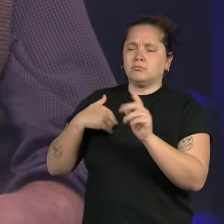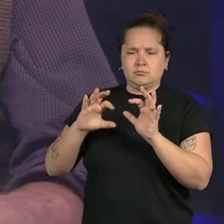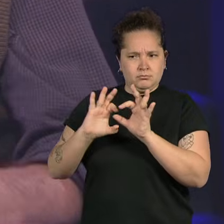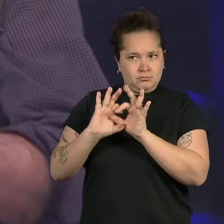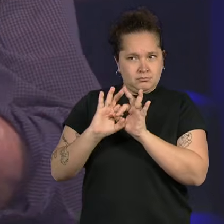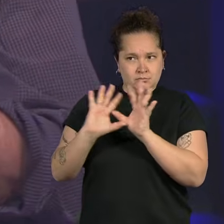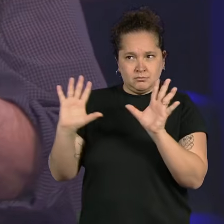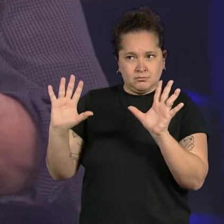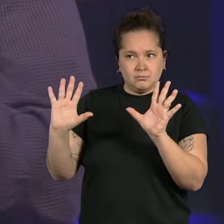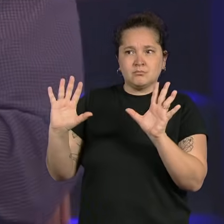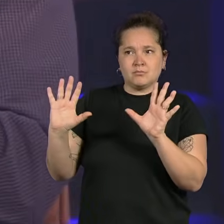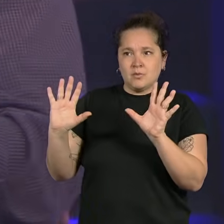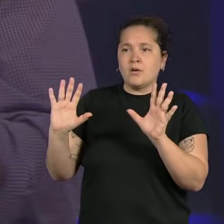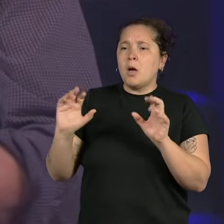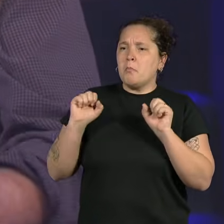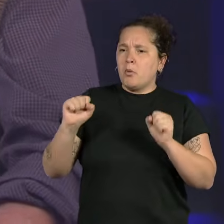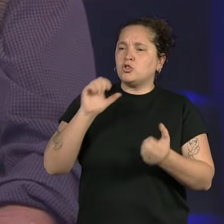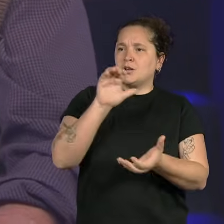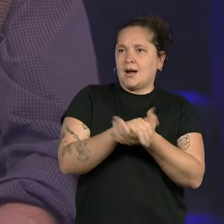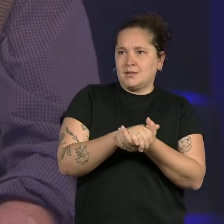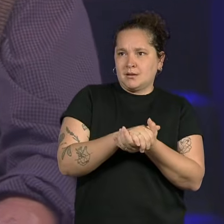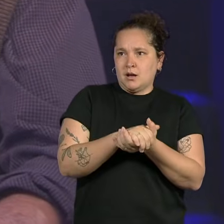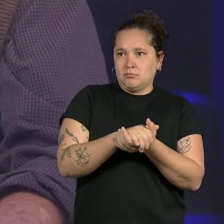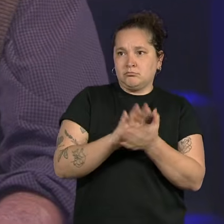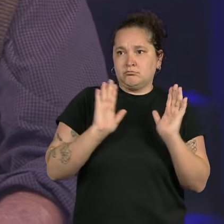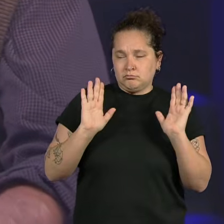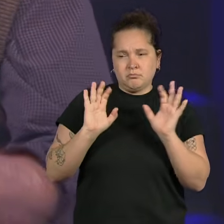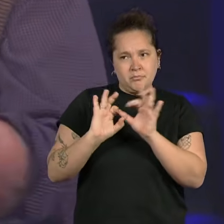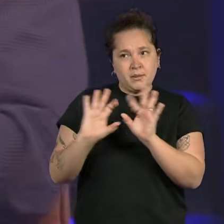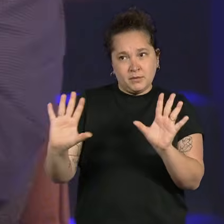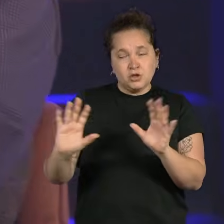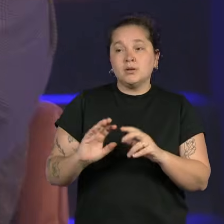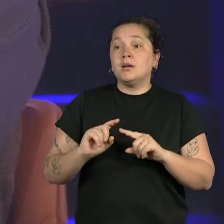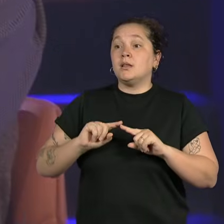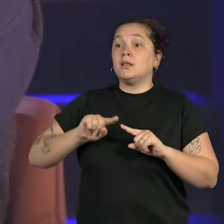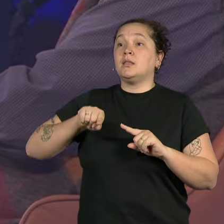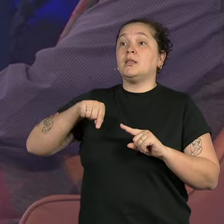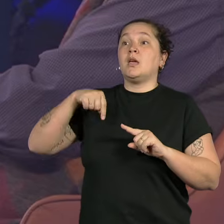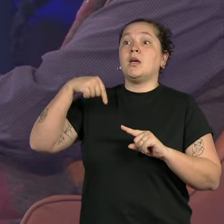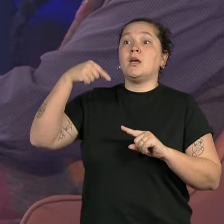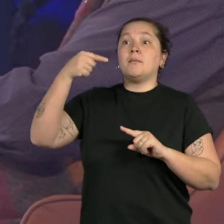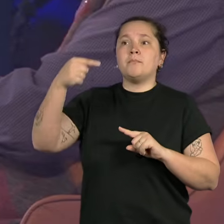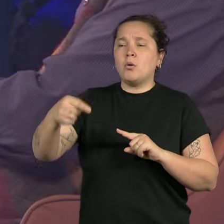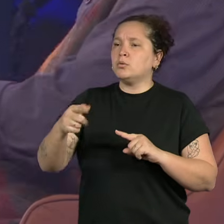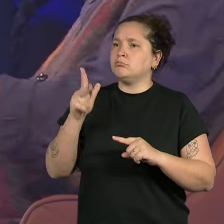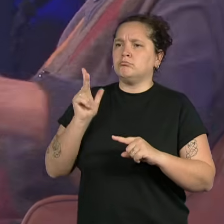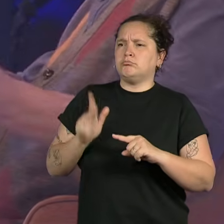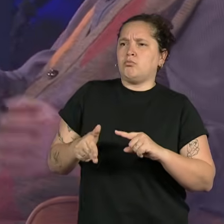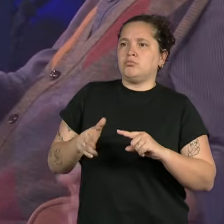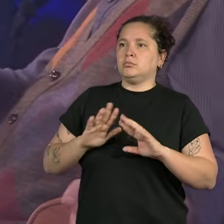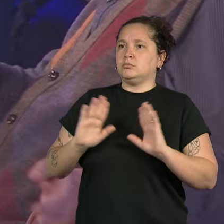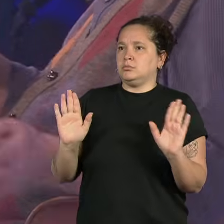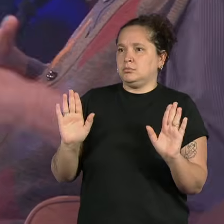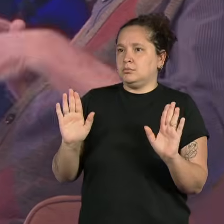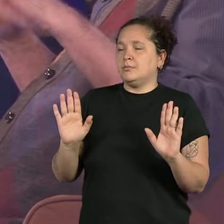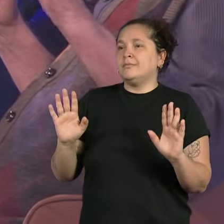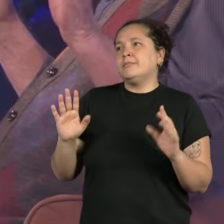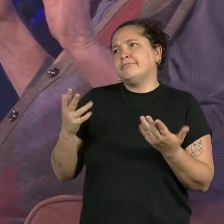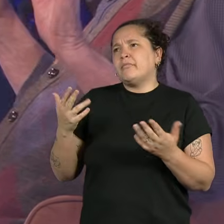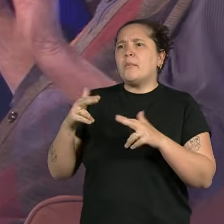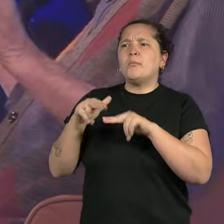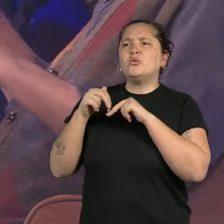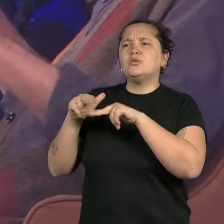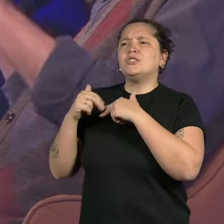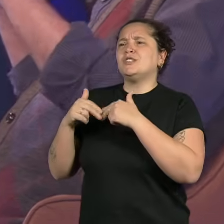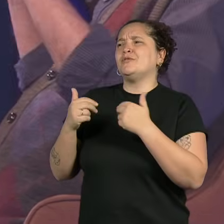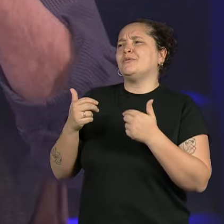celibato, o casamento. Né? Depois é que começou a rejeitar. Por razões que eram outras,